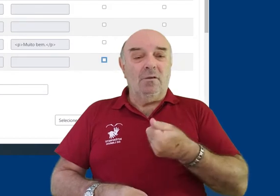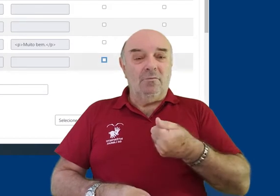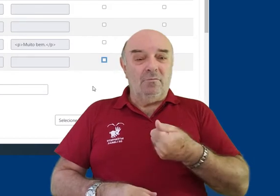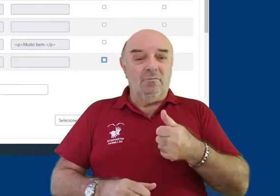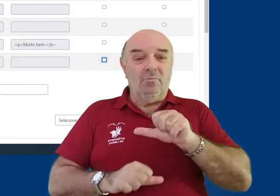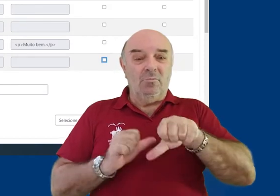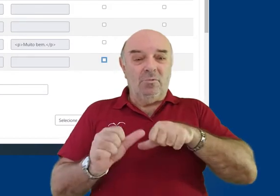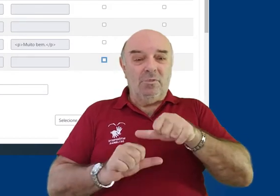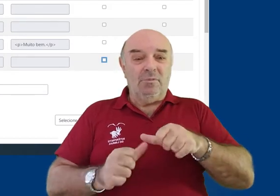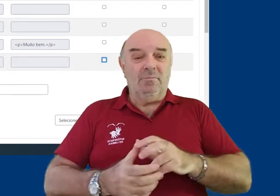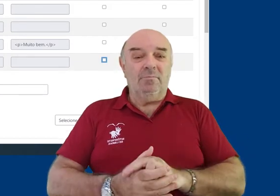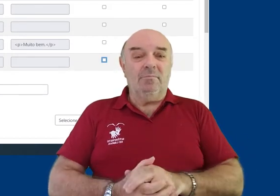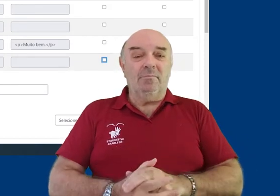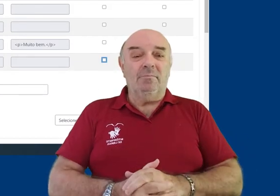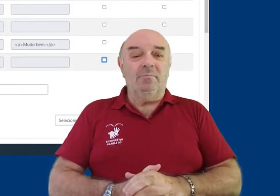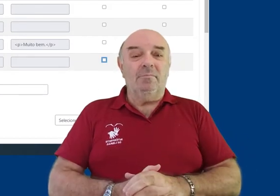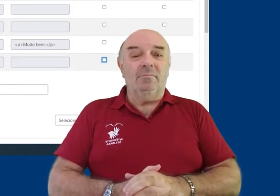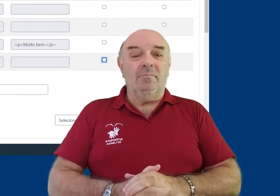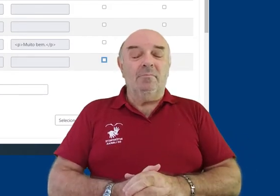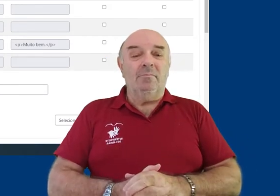mudanças novamente.